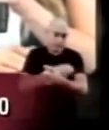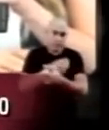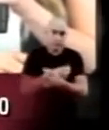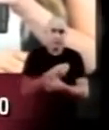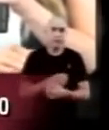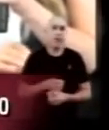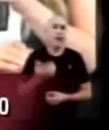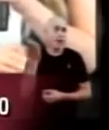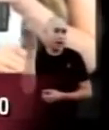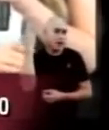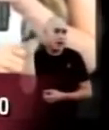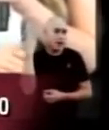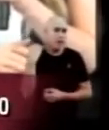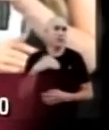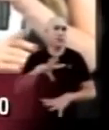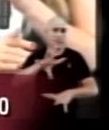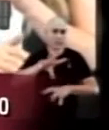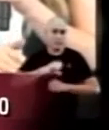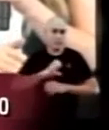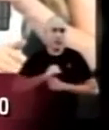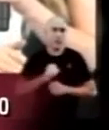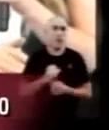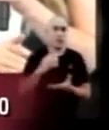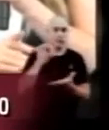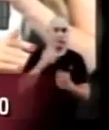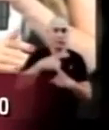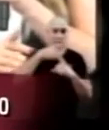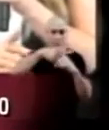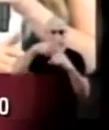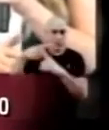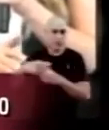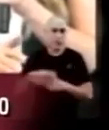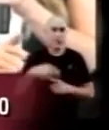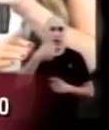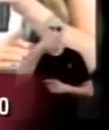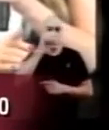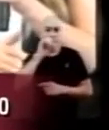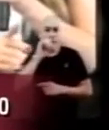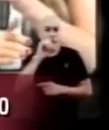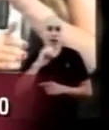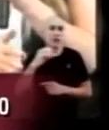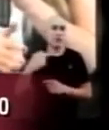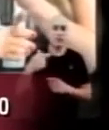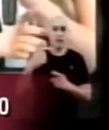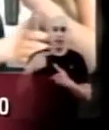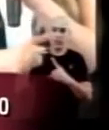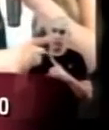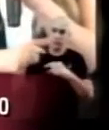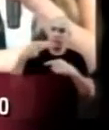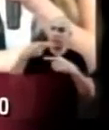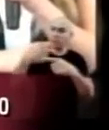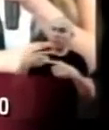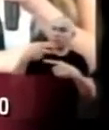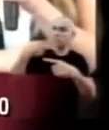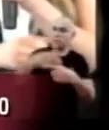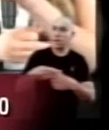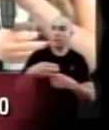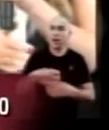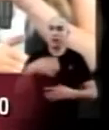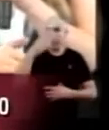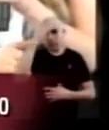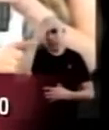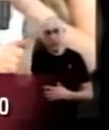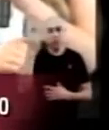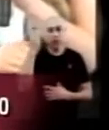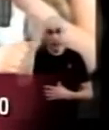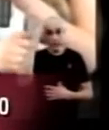infecção passada, porque esse exame ele só positiva depois do 8º, 10º dia. Isso se a pessoa sabe quando teve os sintomas, e quando